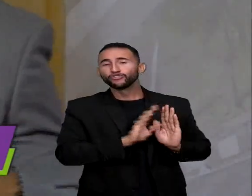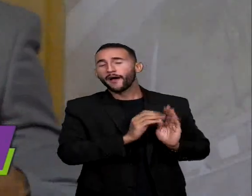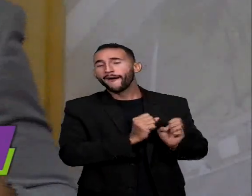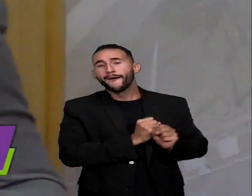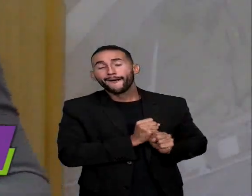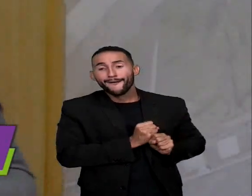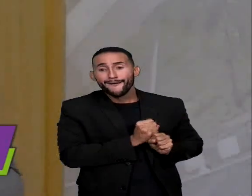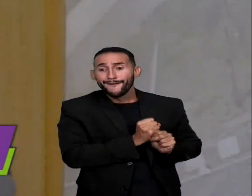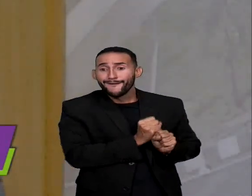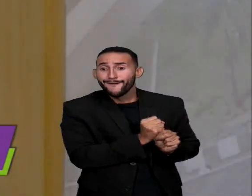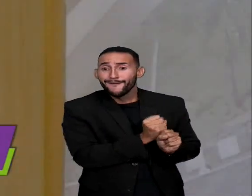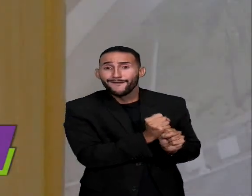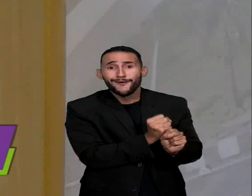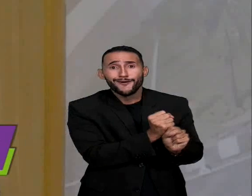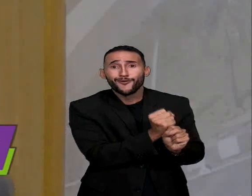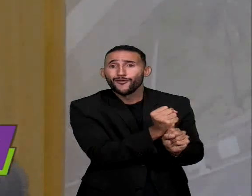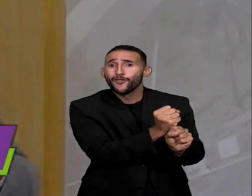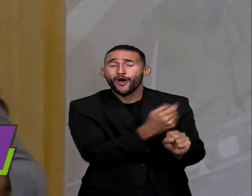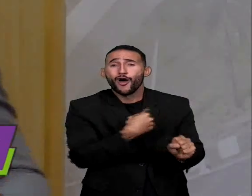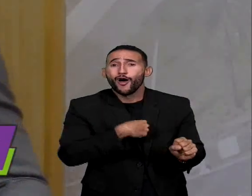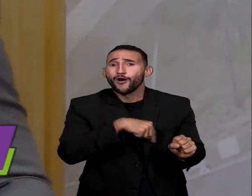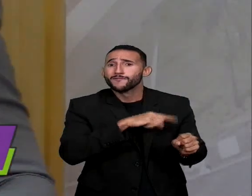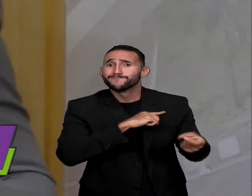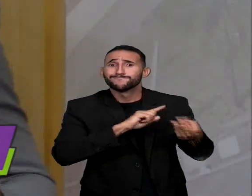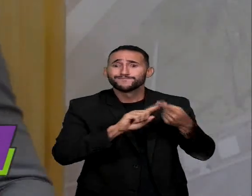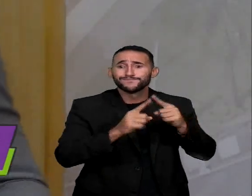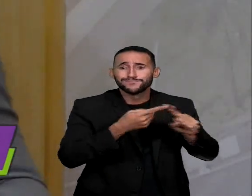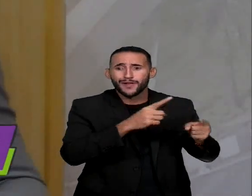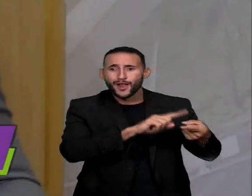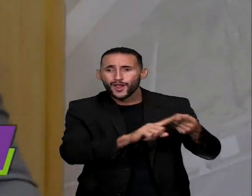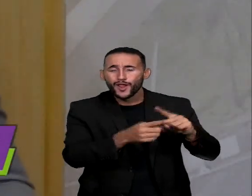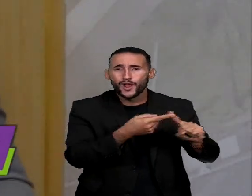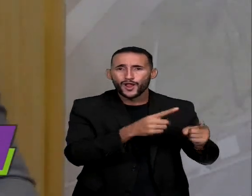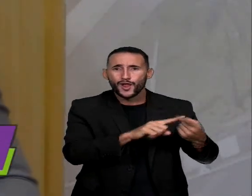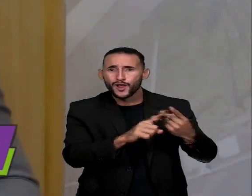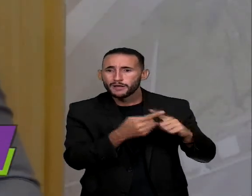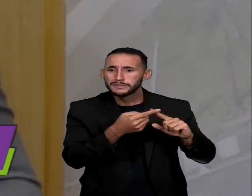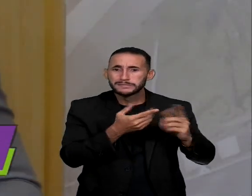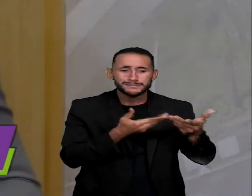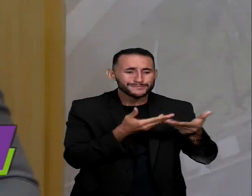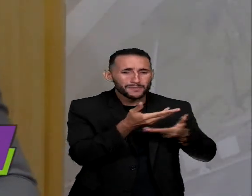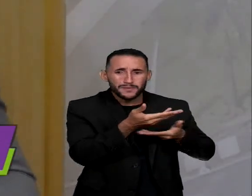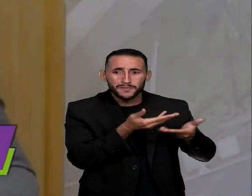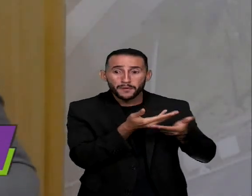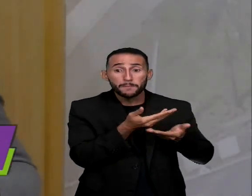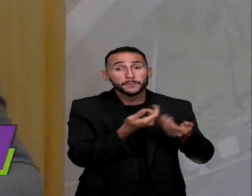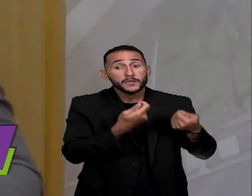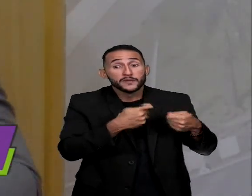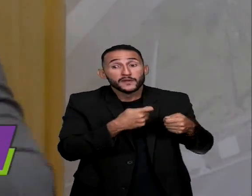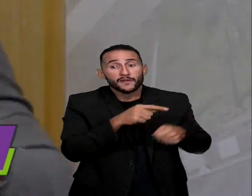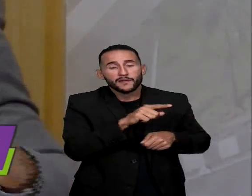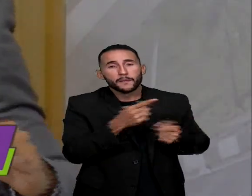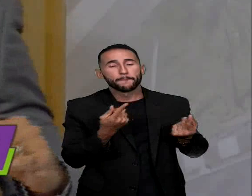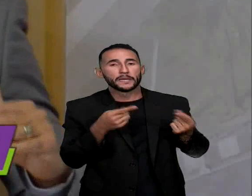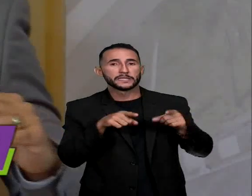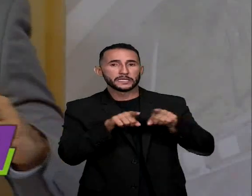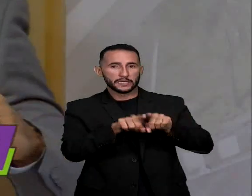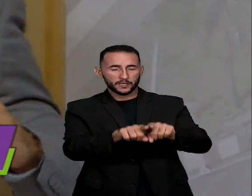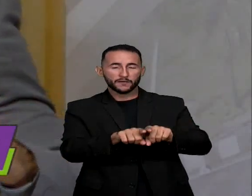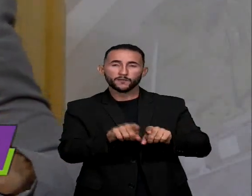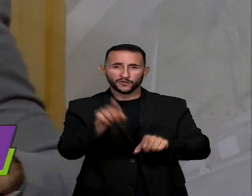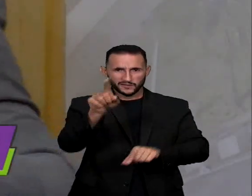tempo em elaboração a gente precisava desse dessa parceria desse recurso extraordinário para vocês terem uma ideia os